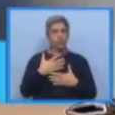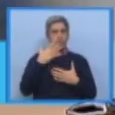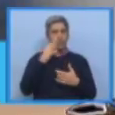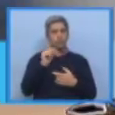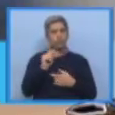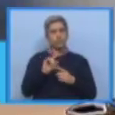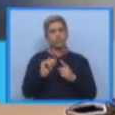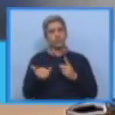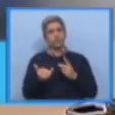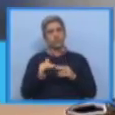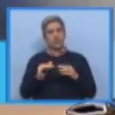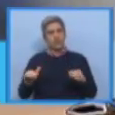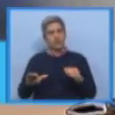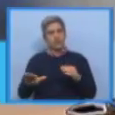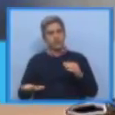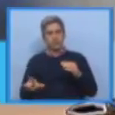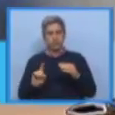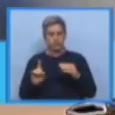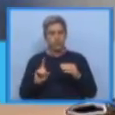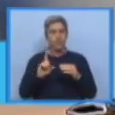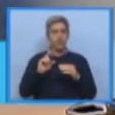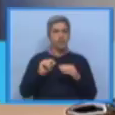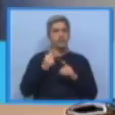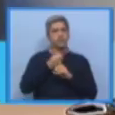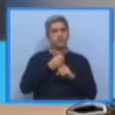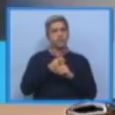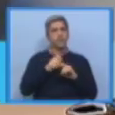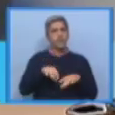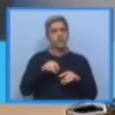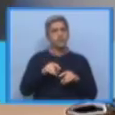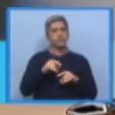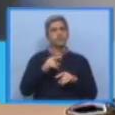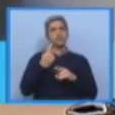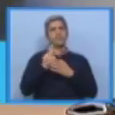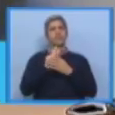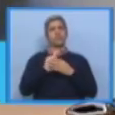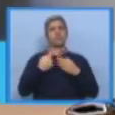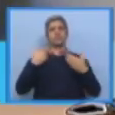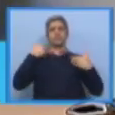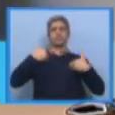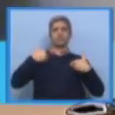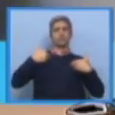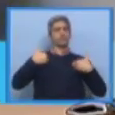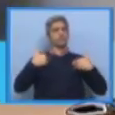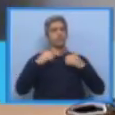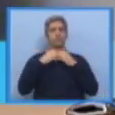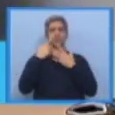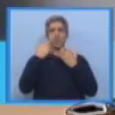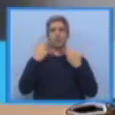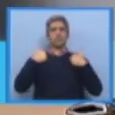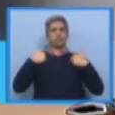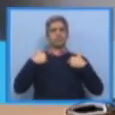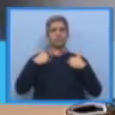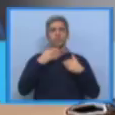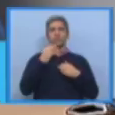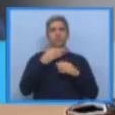bocadinho secundarizado e é uma forma também de combatermos um certo hiperindividualismo que graça, infelizmente, na nossa sociedade. Portanto, os jovens entram no